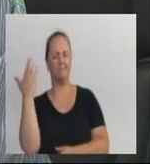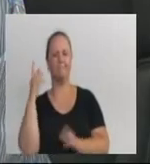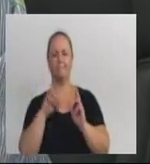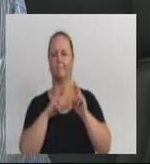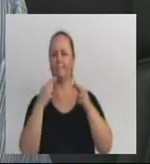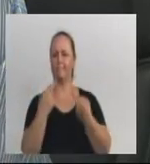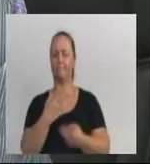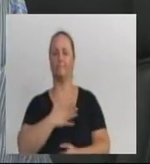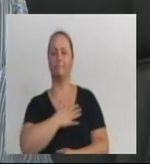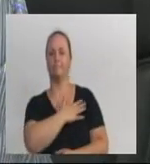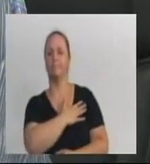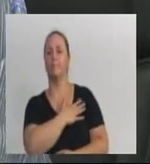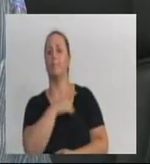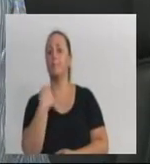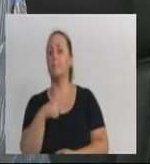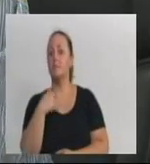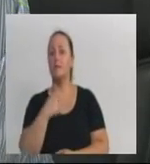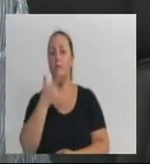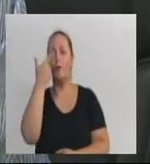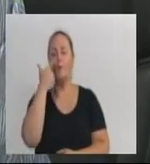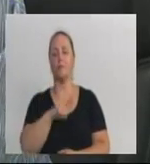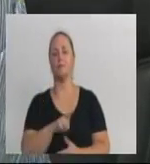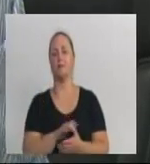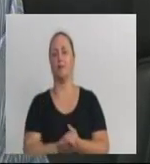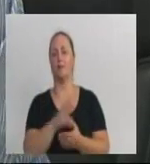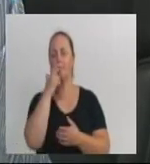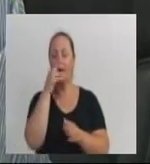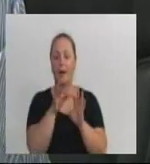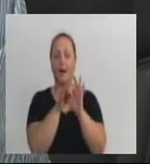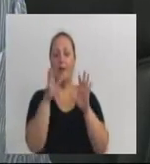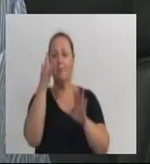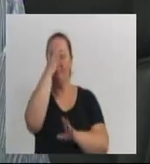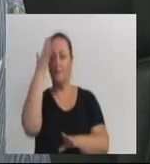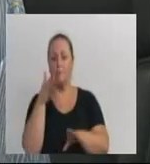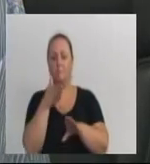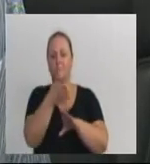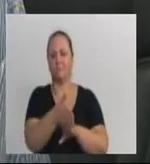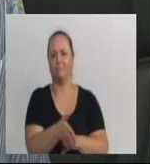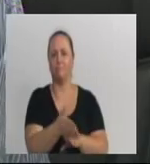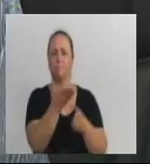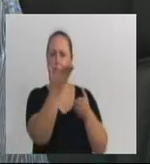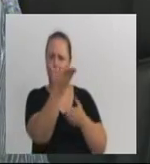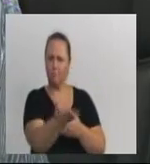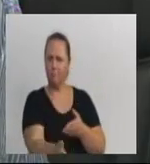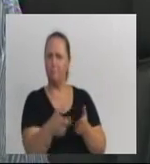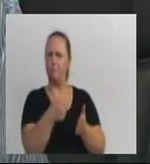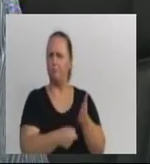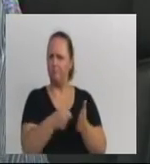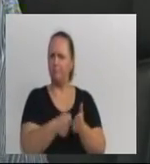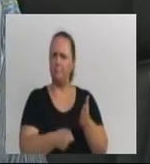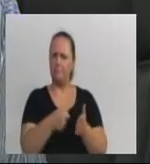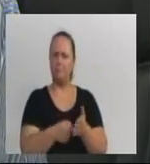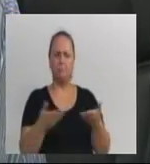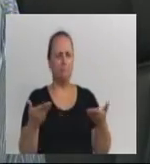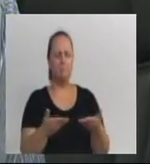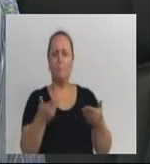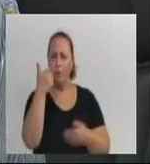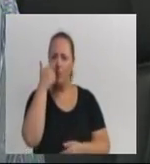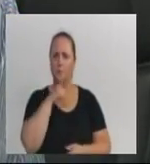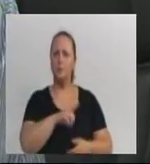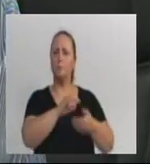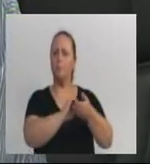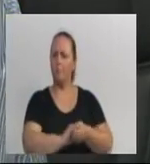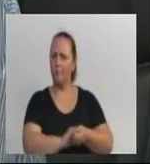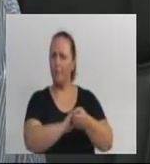se buscar esse encaminhamento, e Vossa Excelência mobilizou, cobrou, foi atrás, e o resultado está aí. Então, quero só parabenizá-lo pela busca